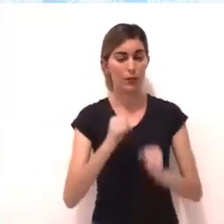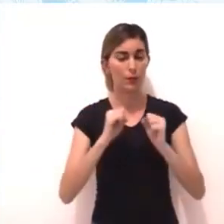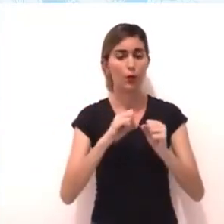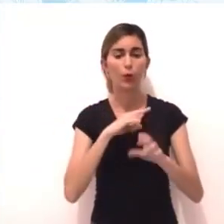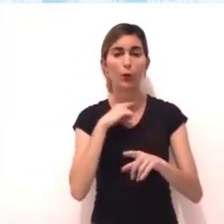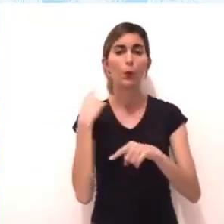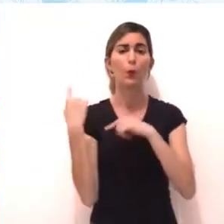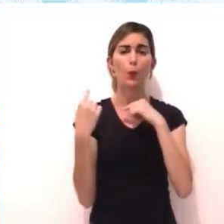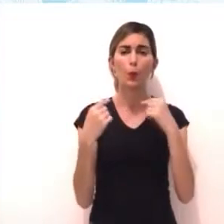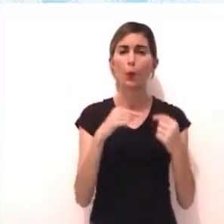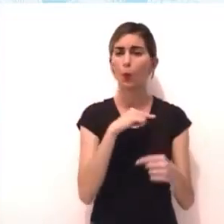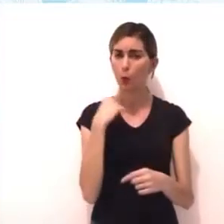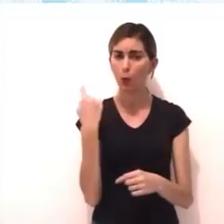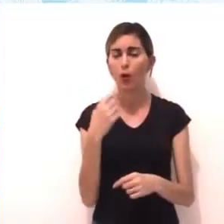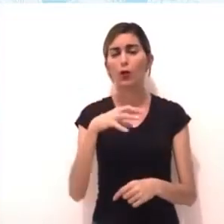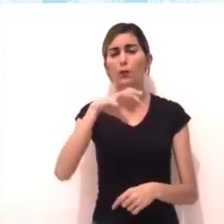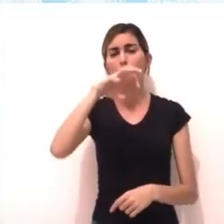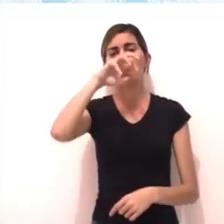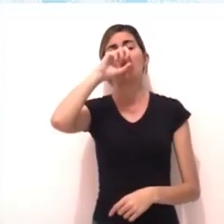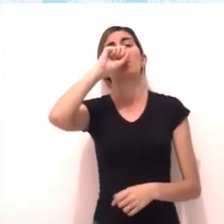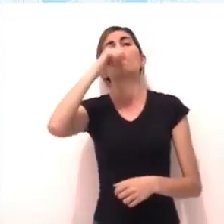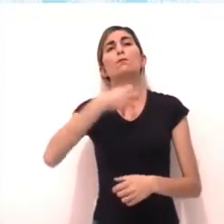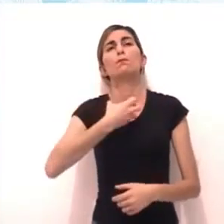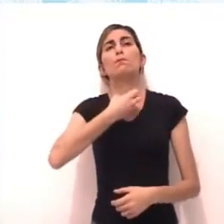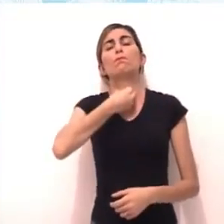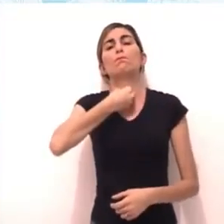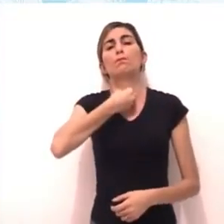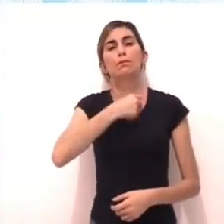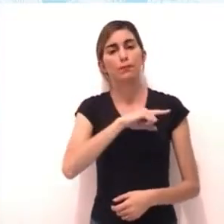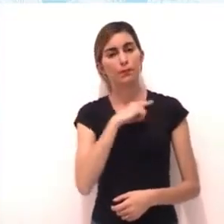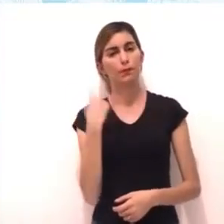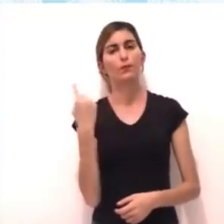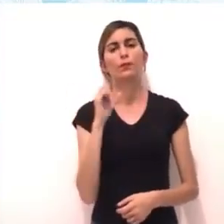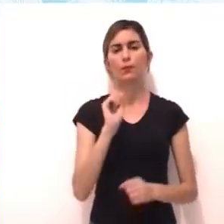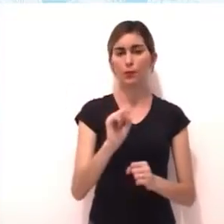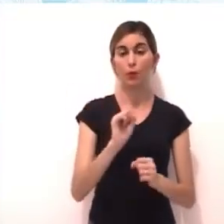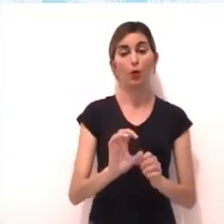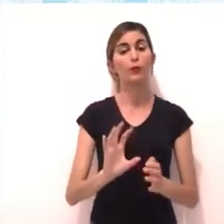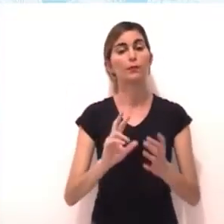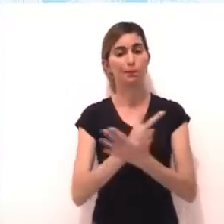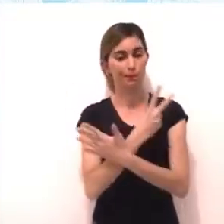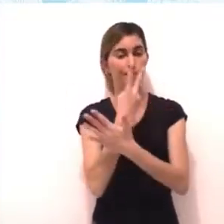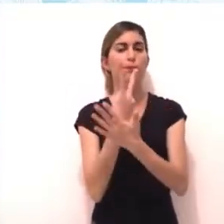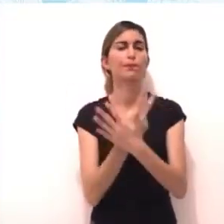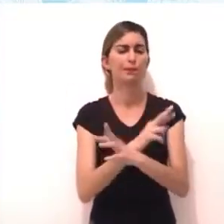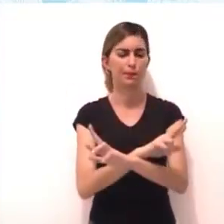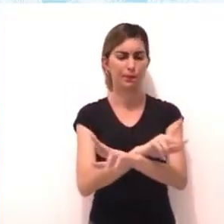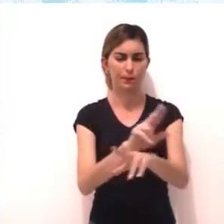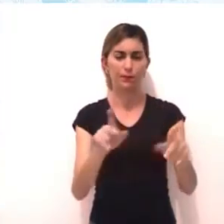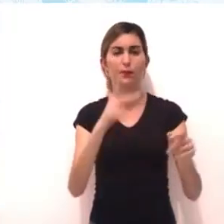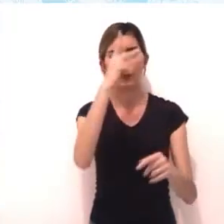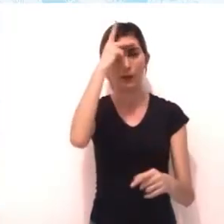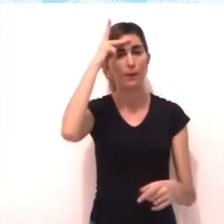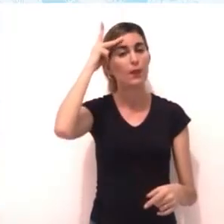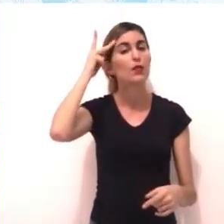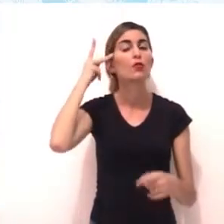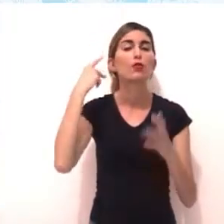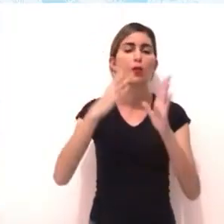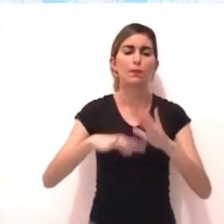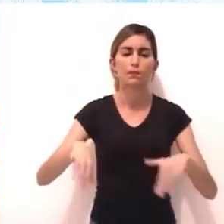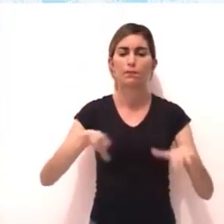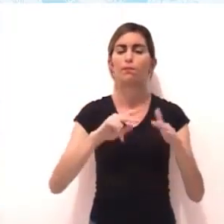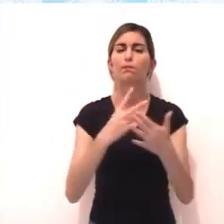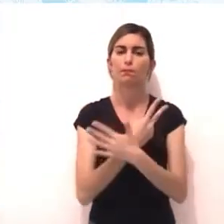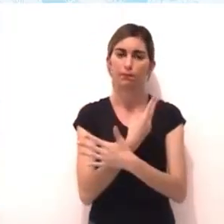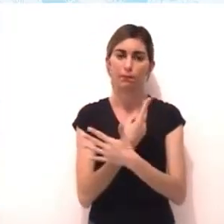morrer por asfixia. E é um gás muito perigoso. Esse acidente já aconteceu com várias pessoas. Veja